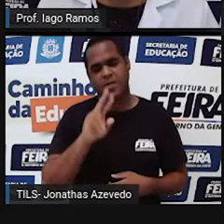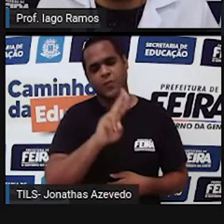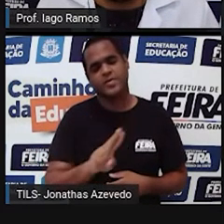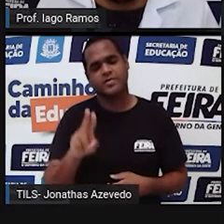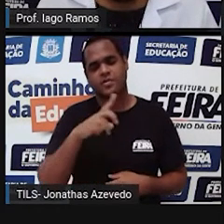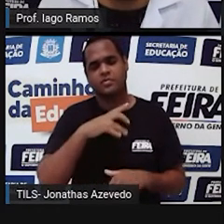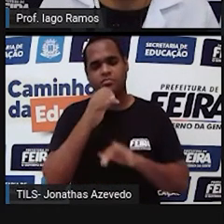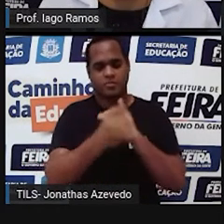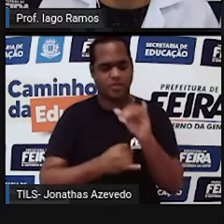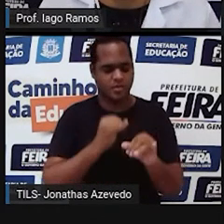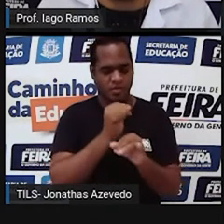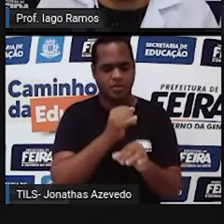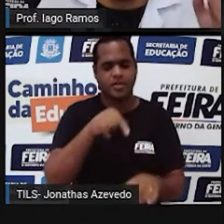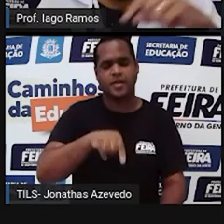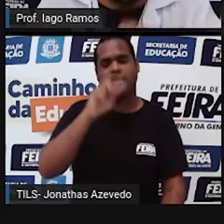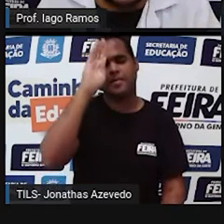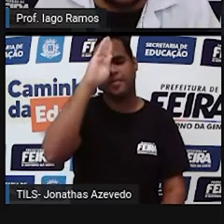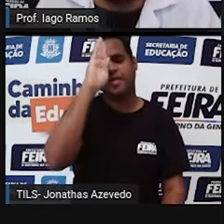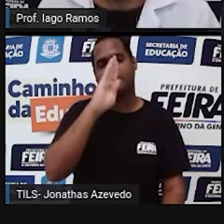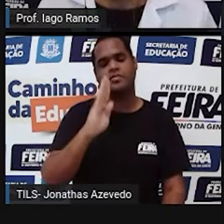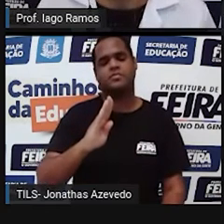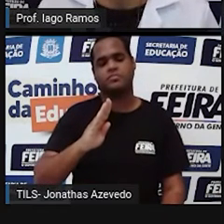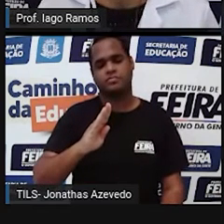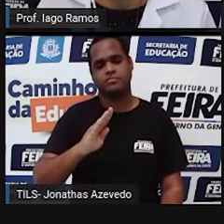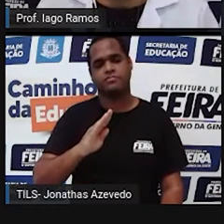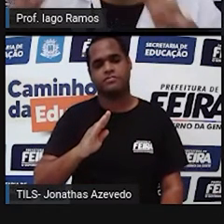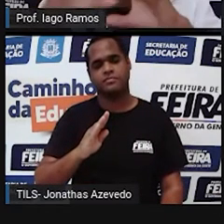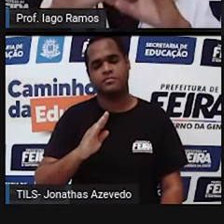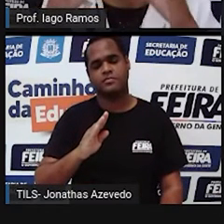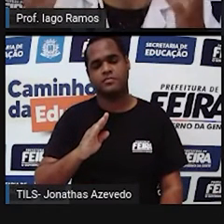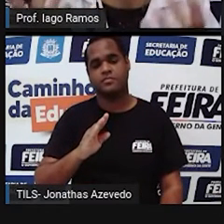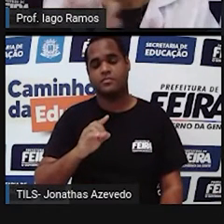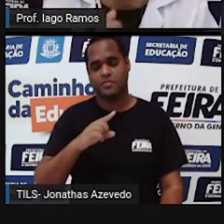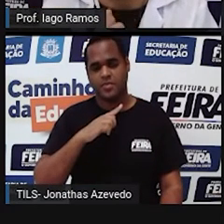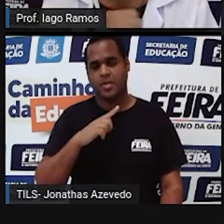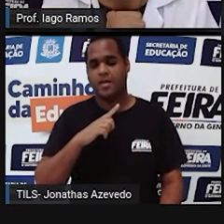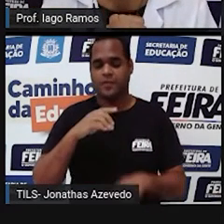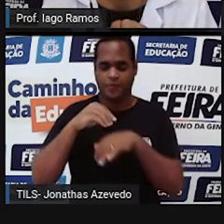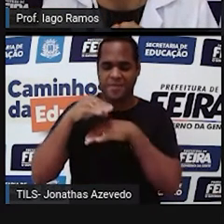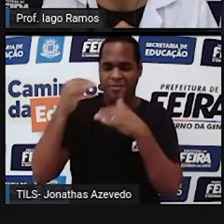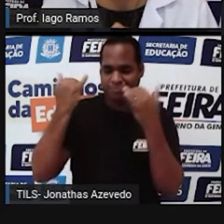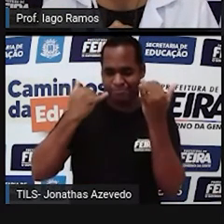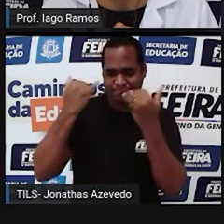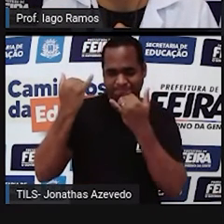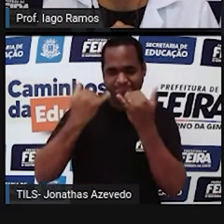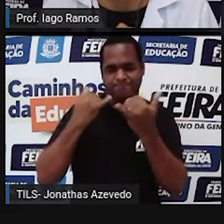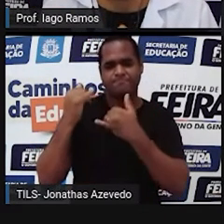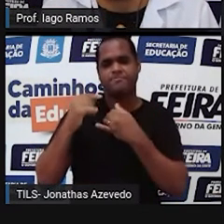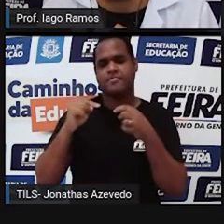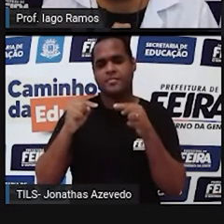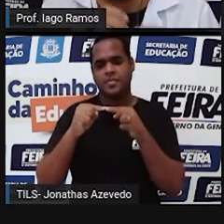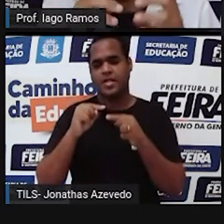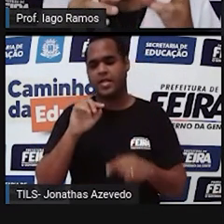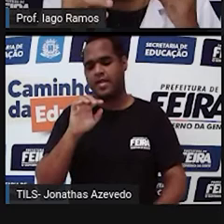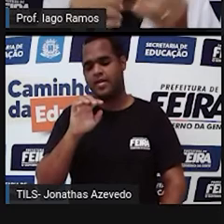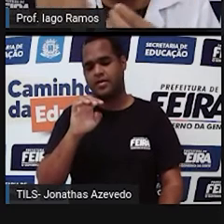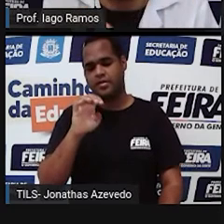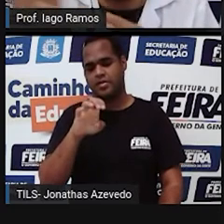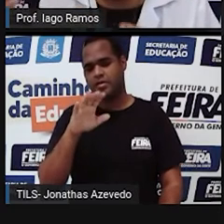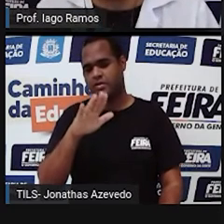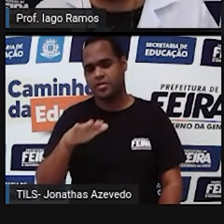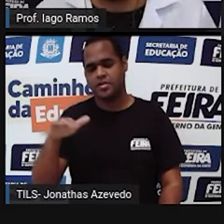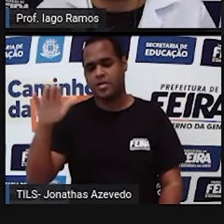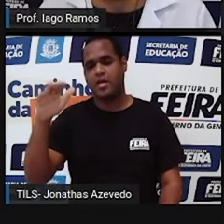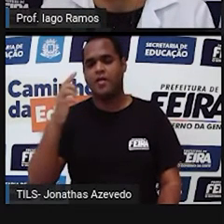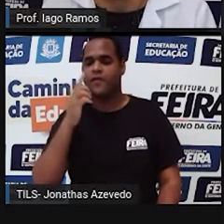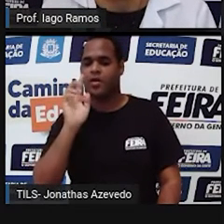de internet do Brasil, no Brasil, né? Essa é a informação. Aí o que é que a estatística vai fazer sobre esse